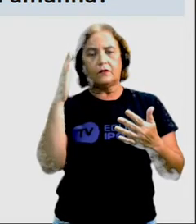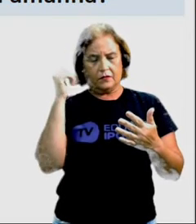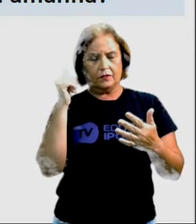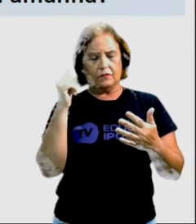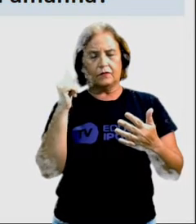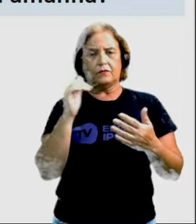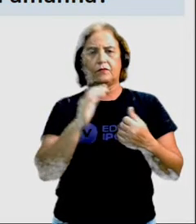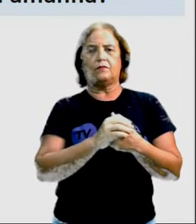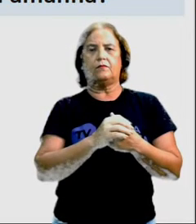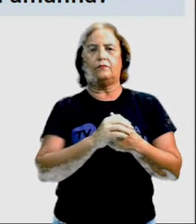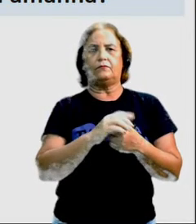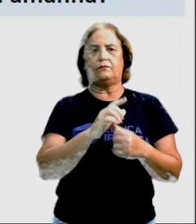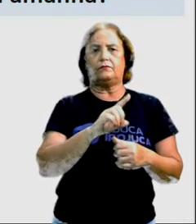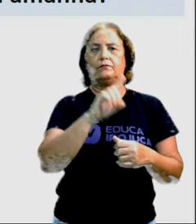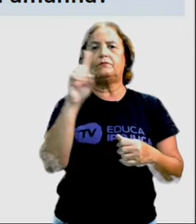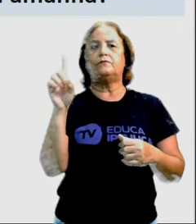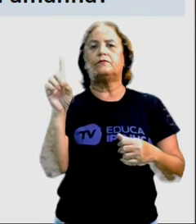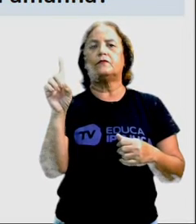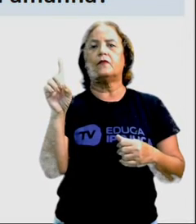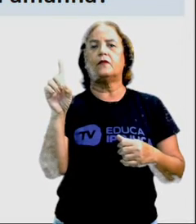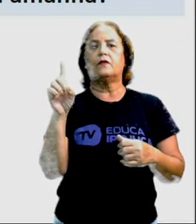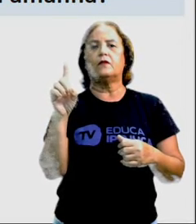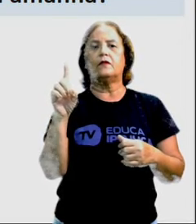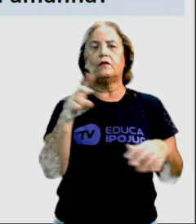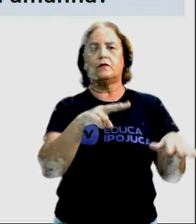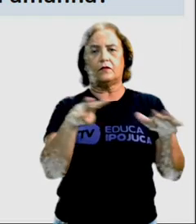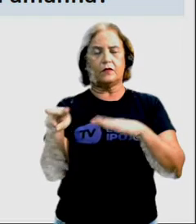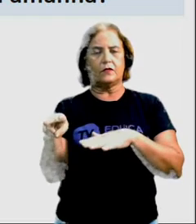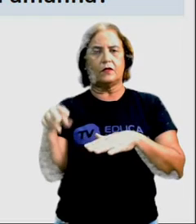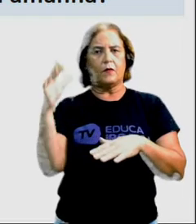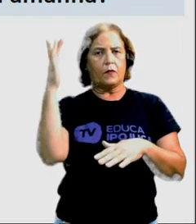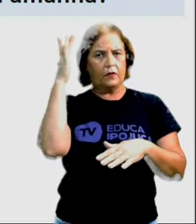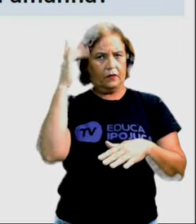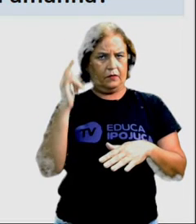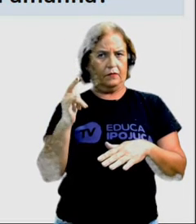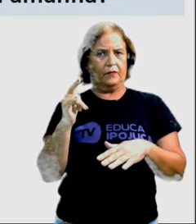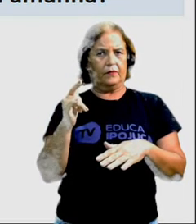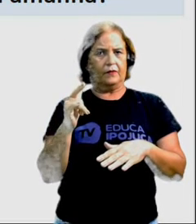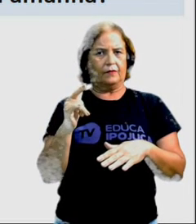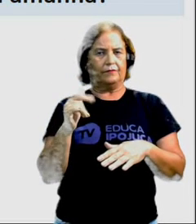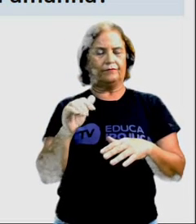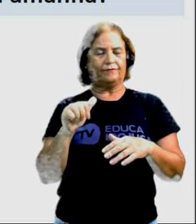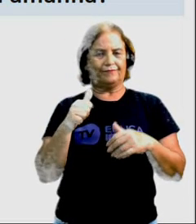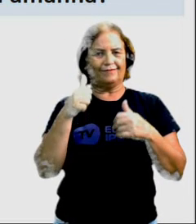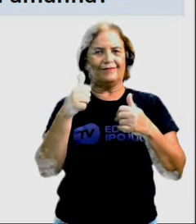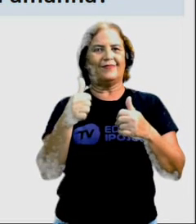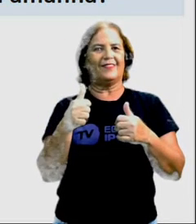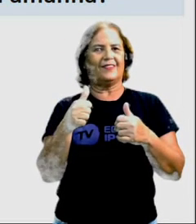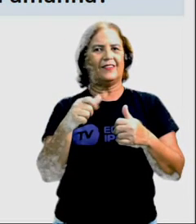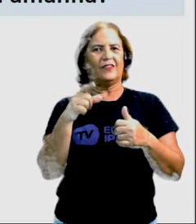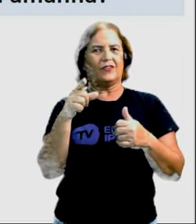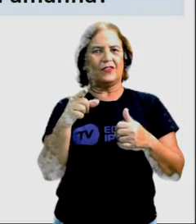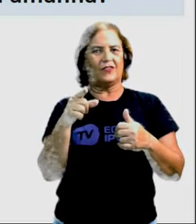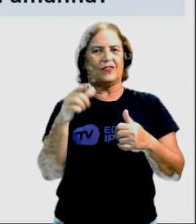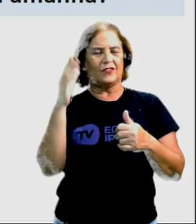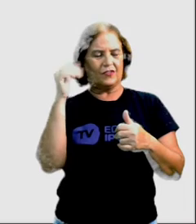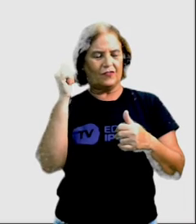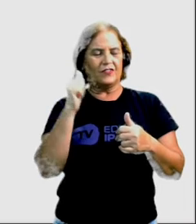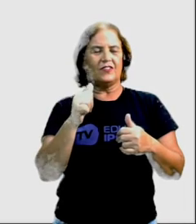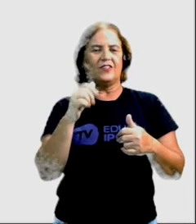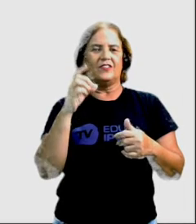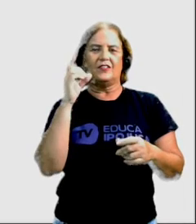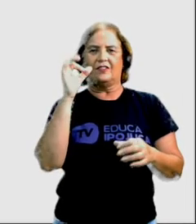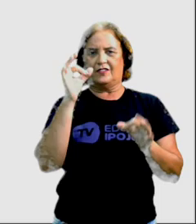muito bem o que dia da semana será amanhã legal né acredita com você descobriram